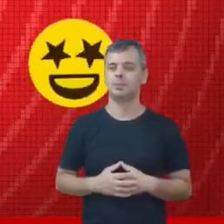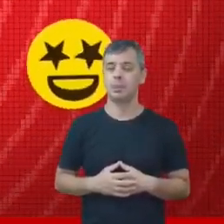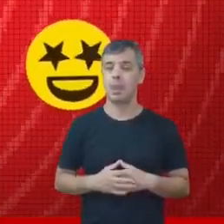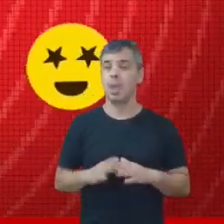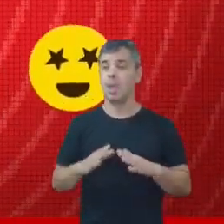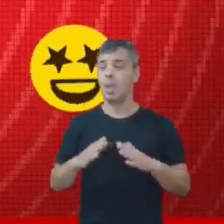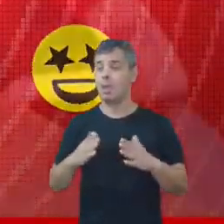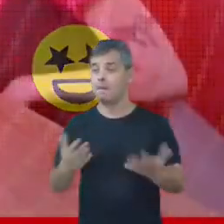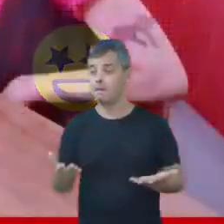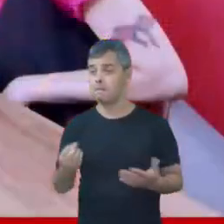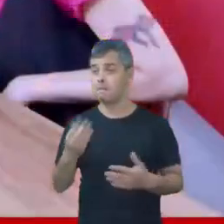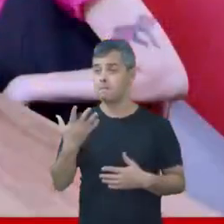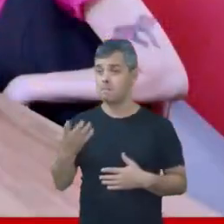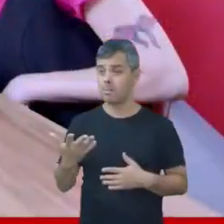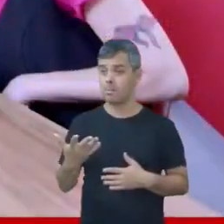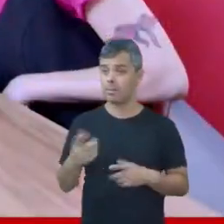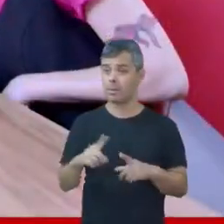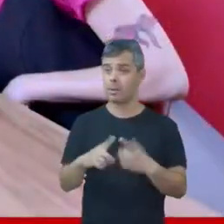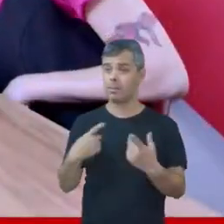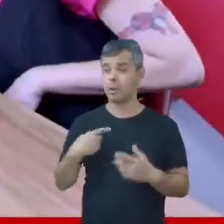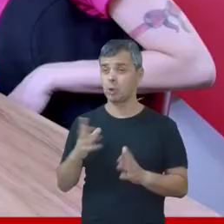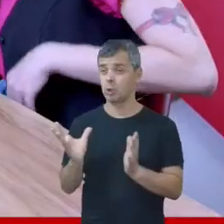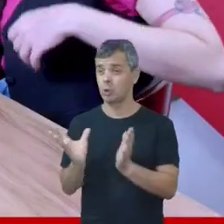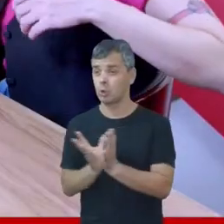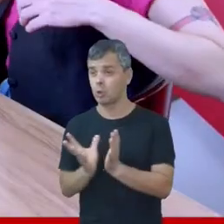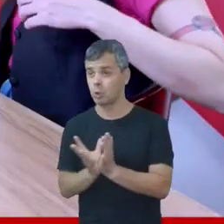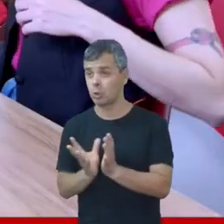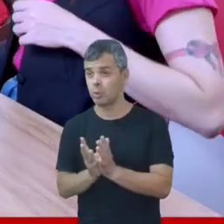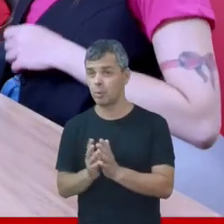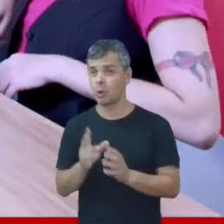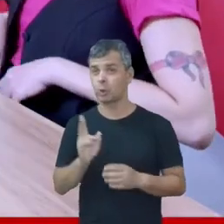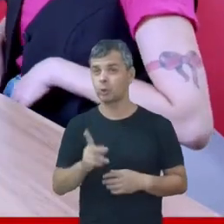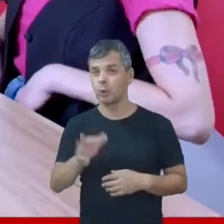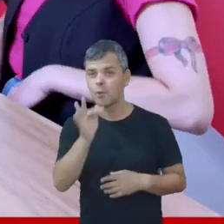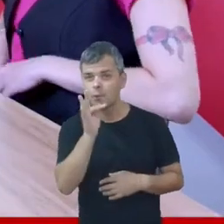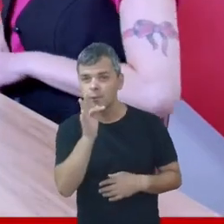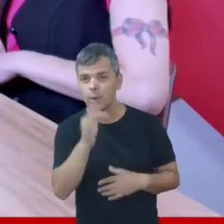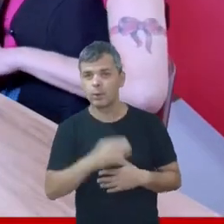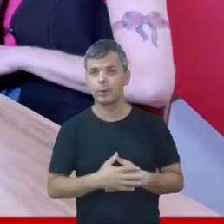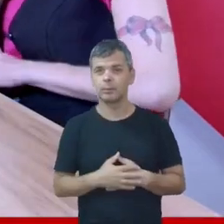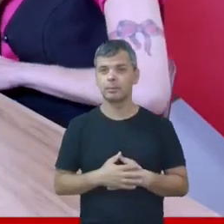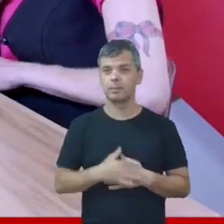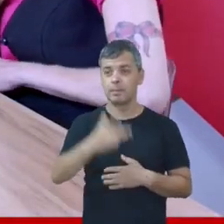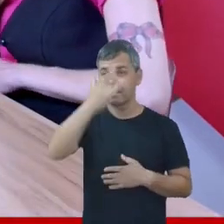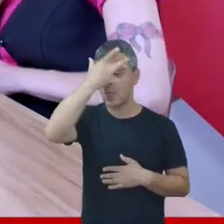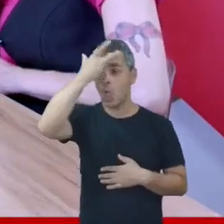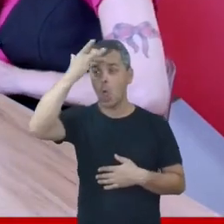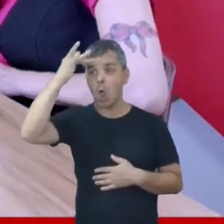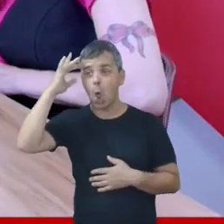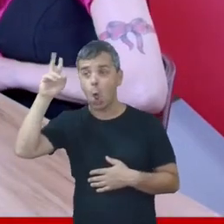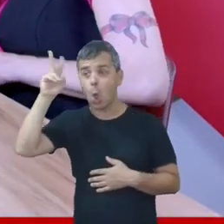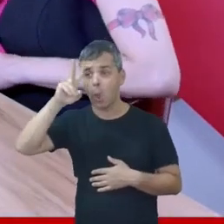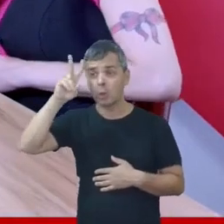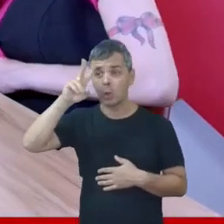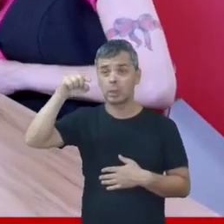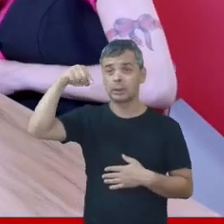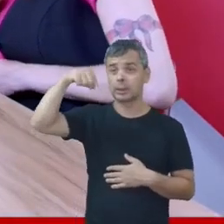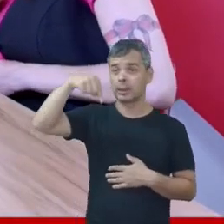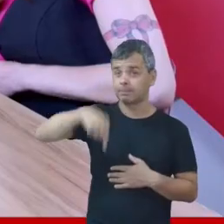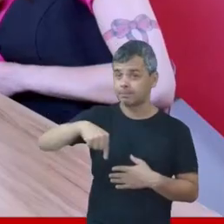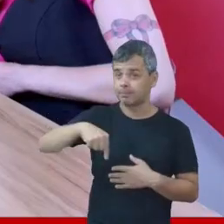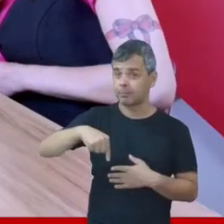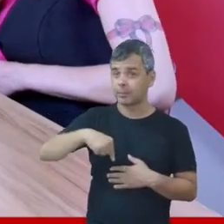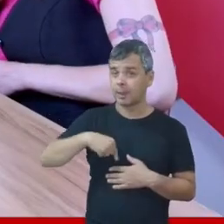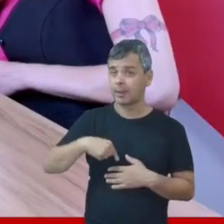Depois desta bela vinheta feita pela nossa equipe, conte-nos a fofoca. Gente, eu vou trazer uma história aqui que é